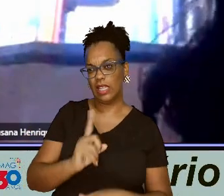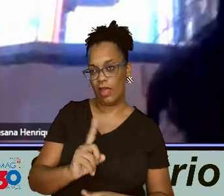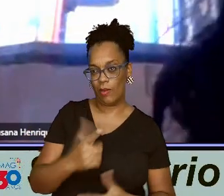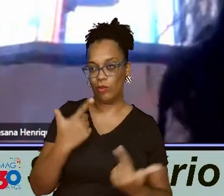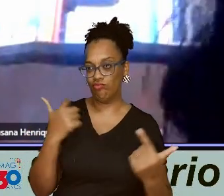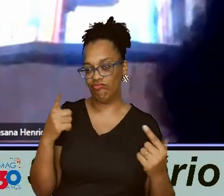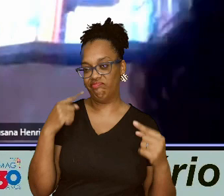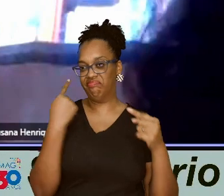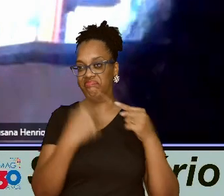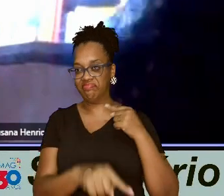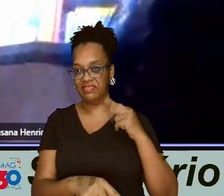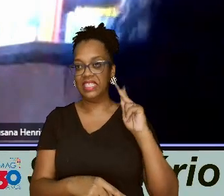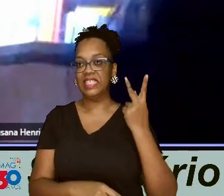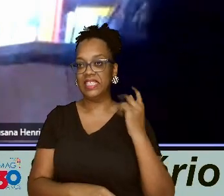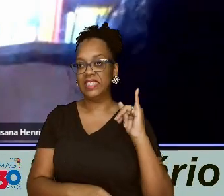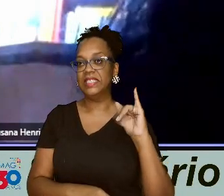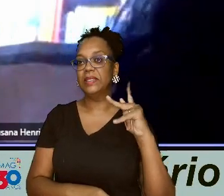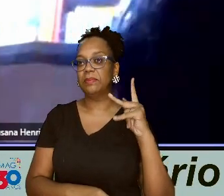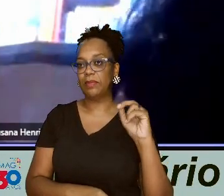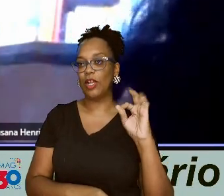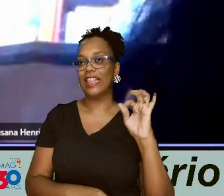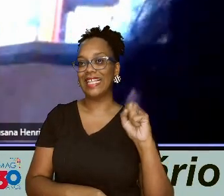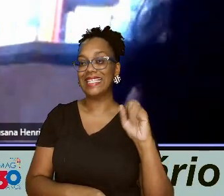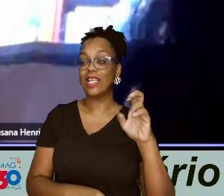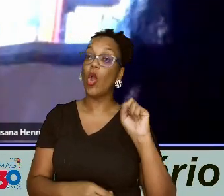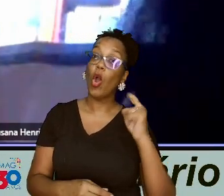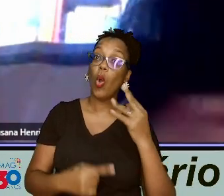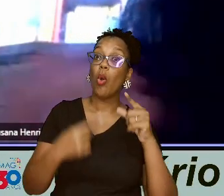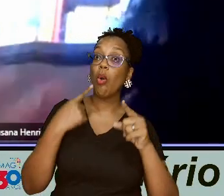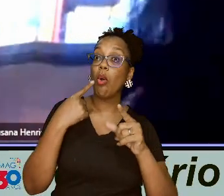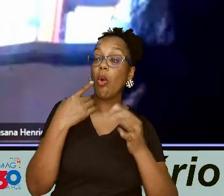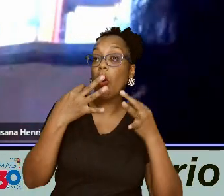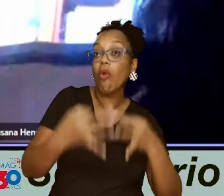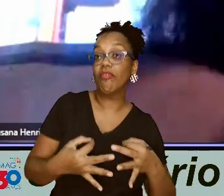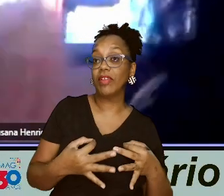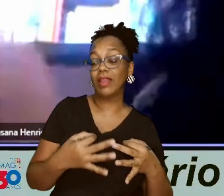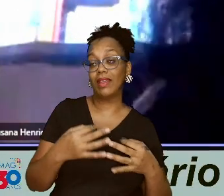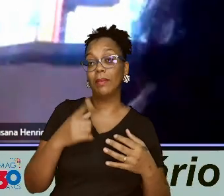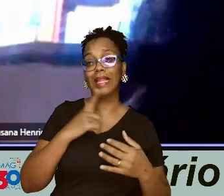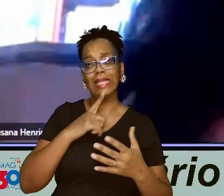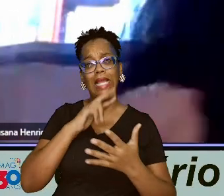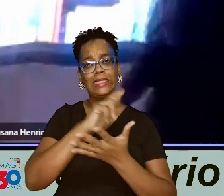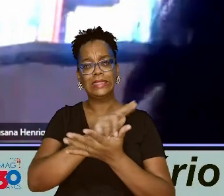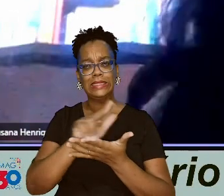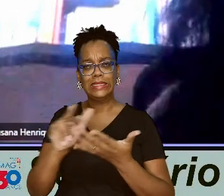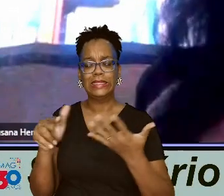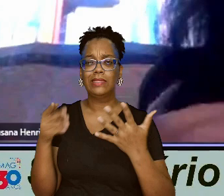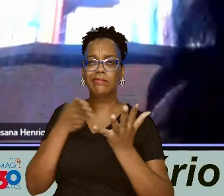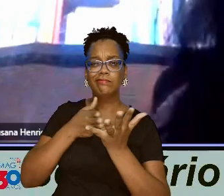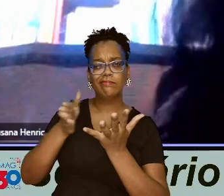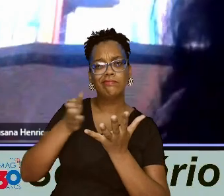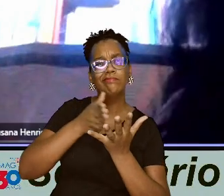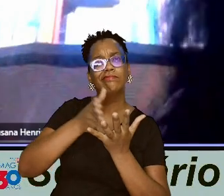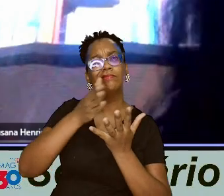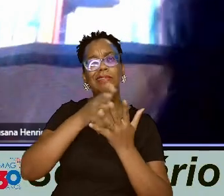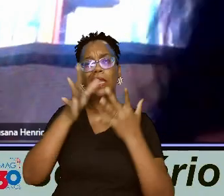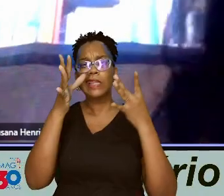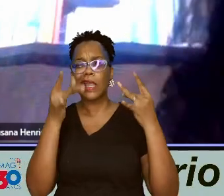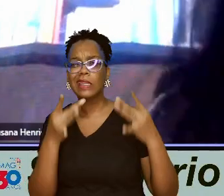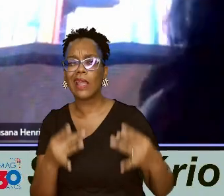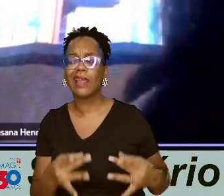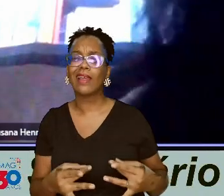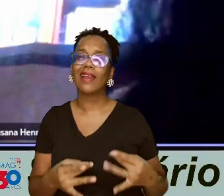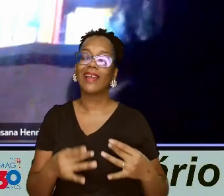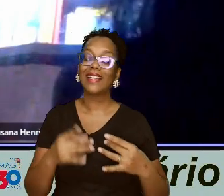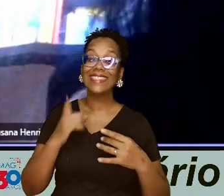vezes a gente, de alguma forma, confirma a nossa hipótese, mas com uma série de nuances e de detalhamentos que fazem